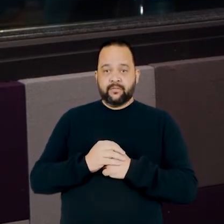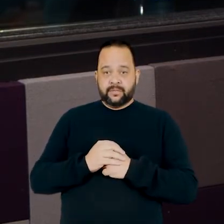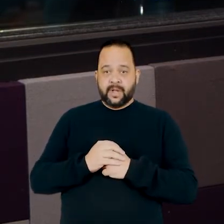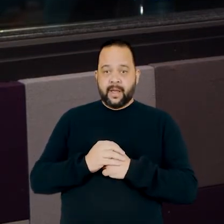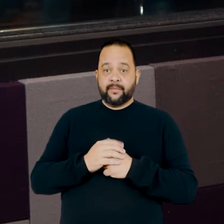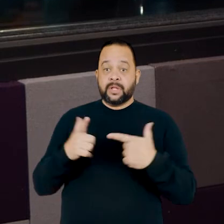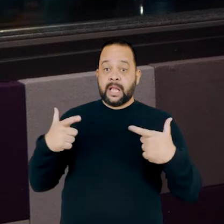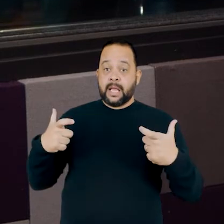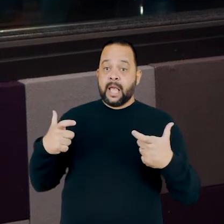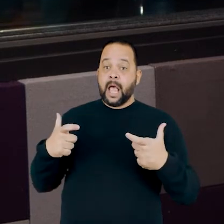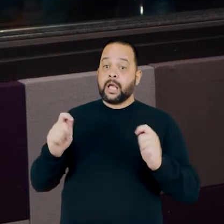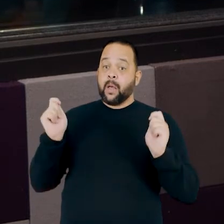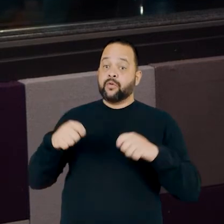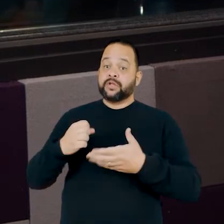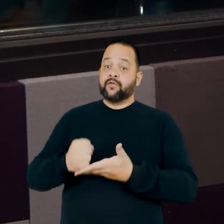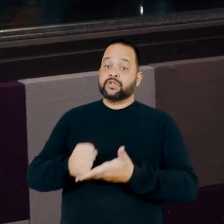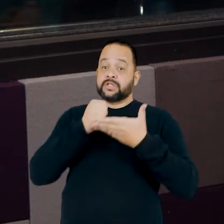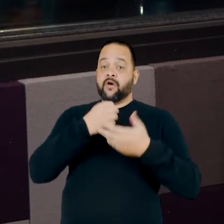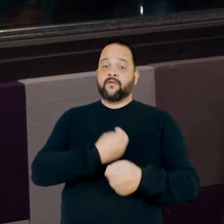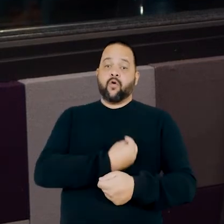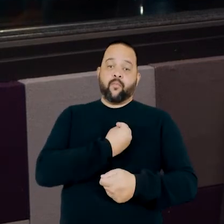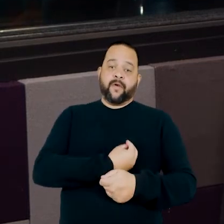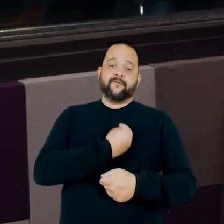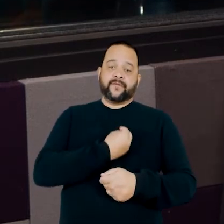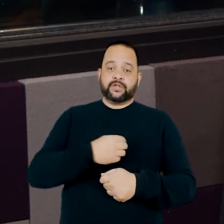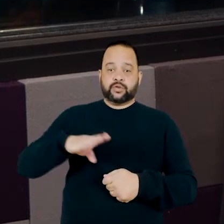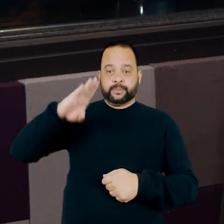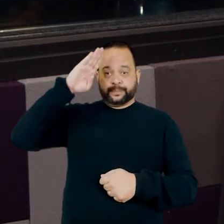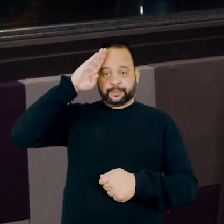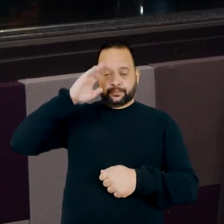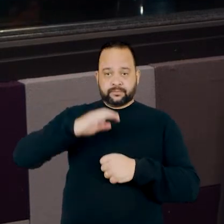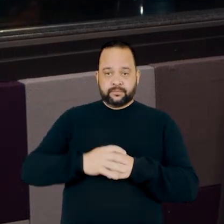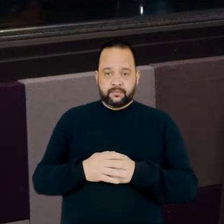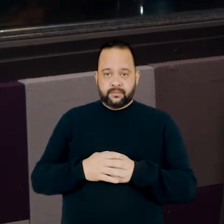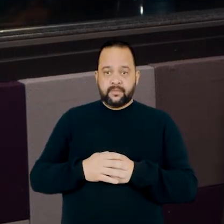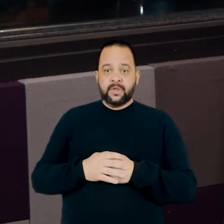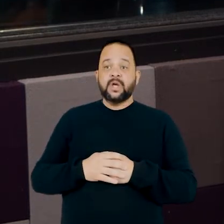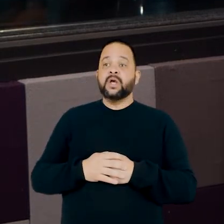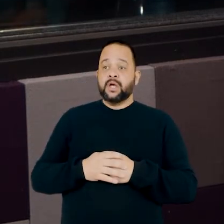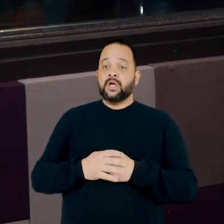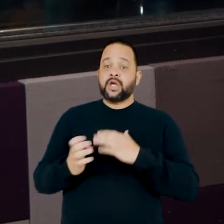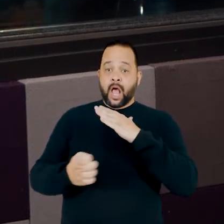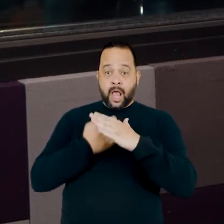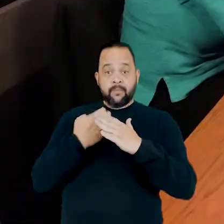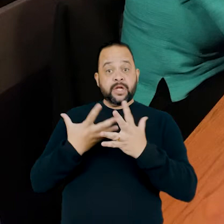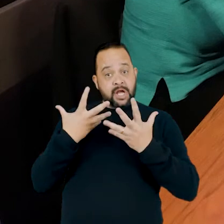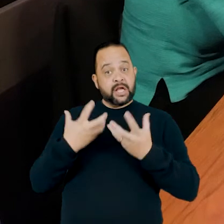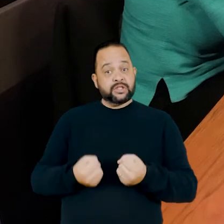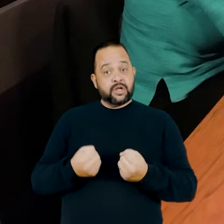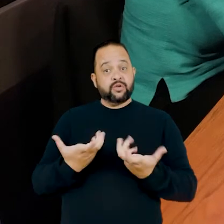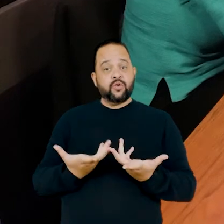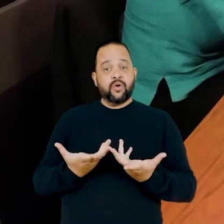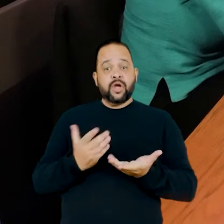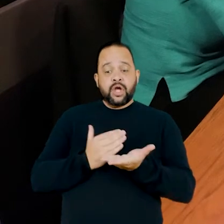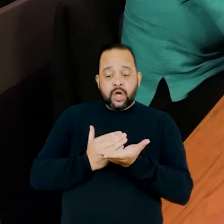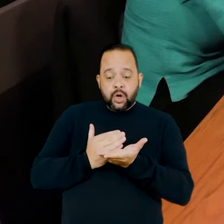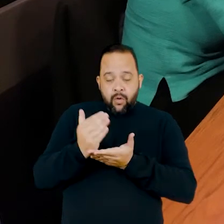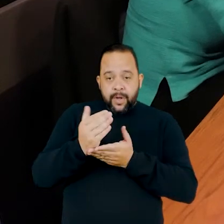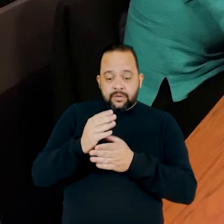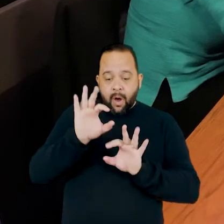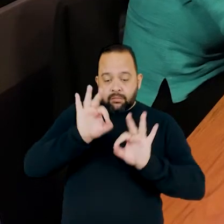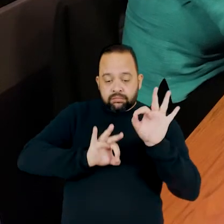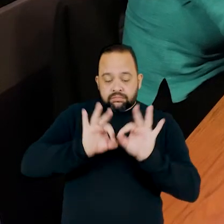uma vida, né? No meio de um cenário de guerra. Sim. E a Shure abraçou essa demanda, né? E a partir dali começou a criar